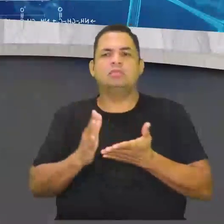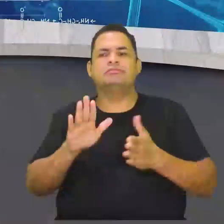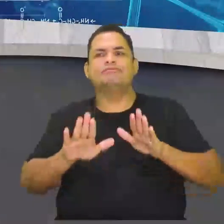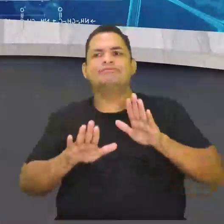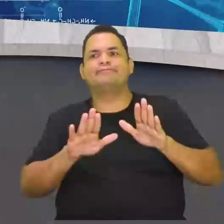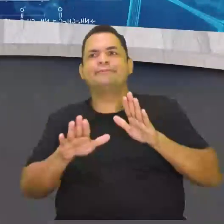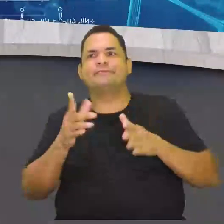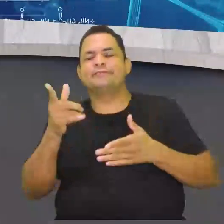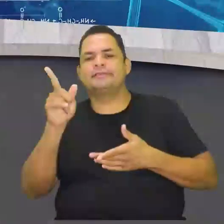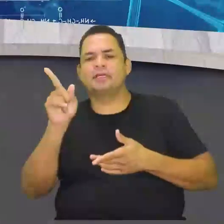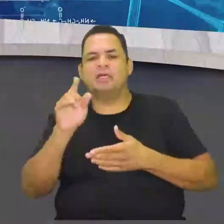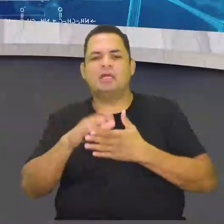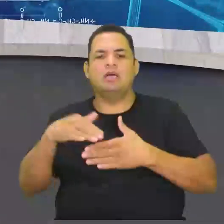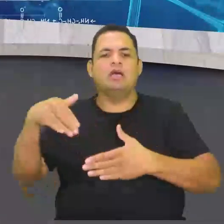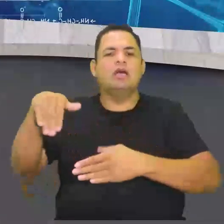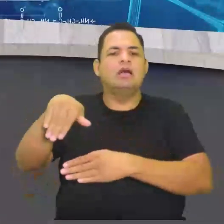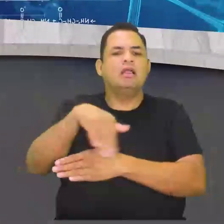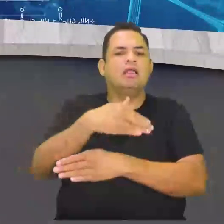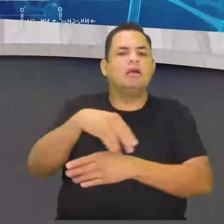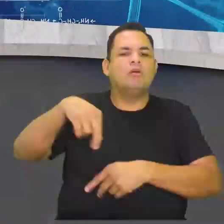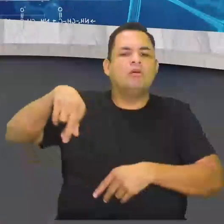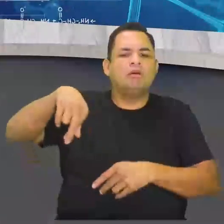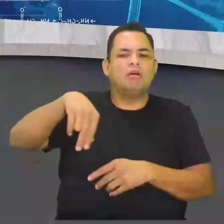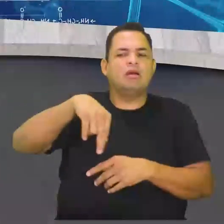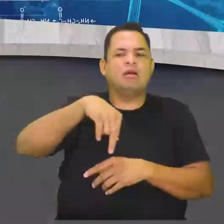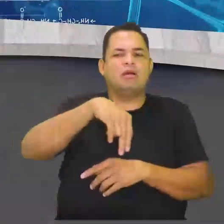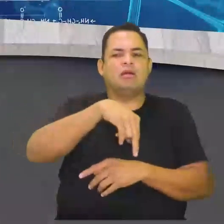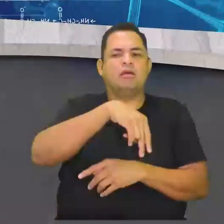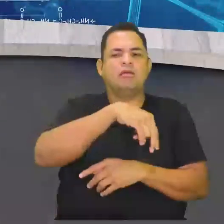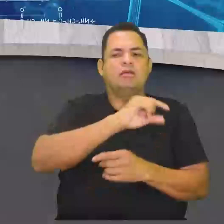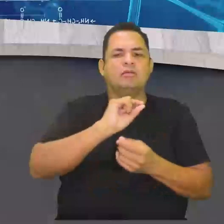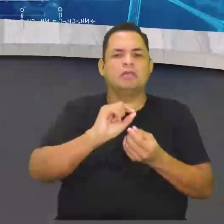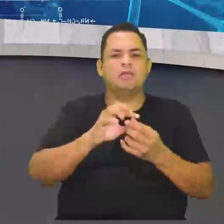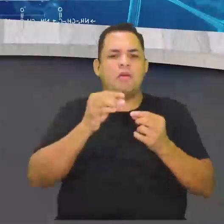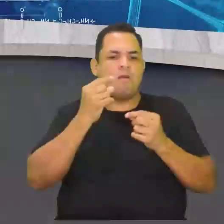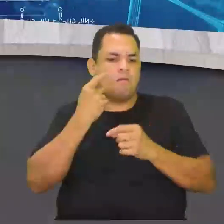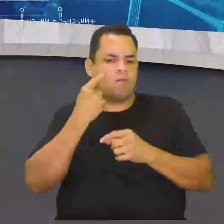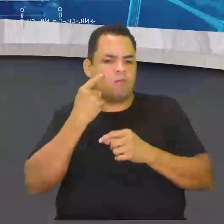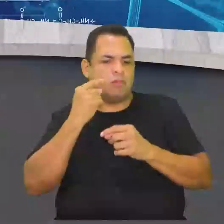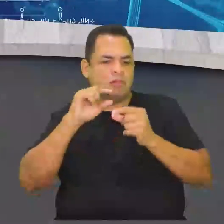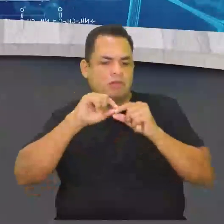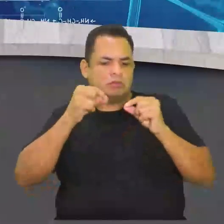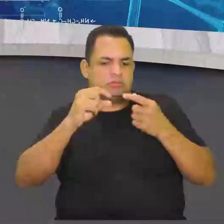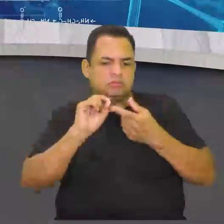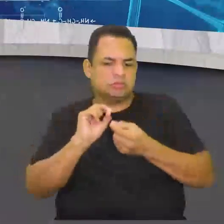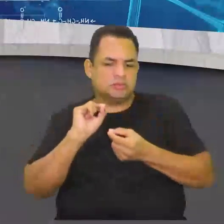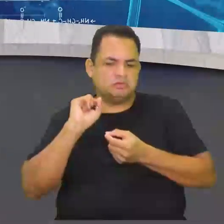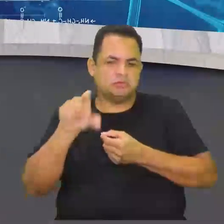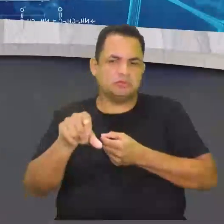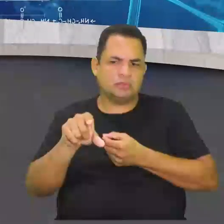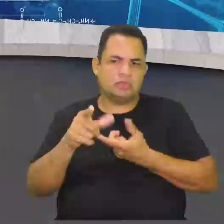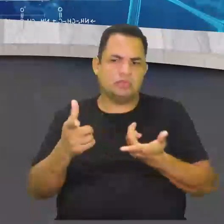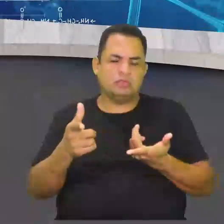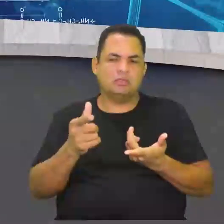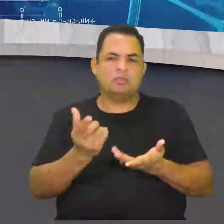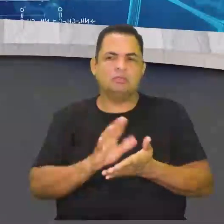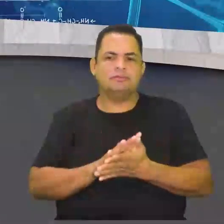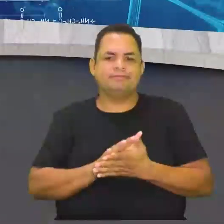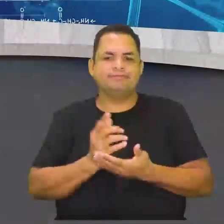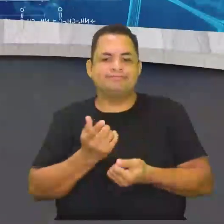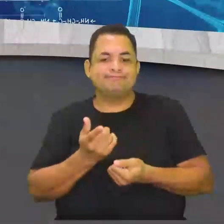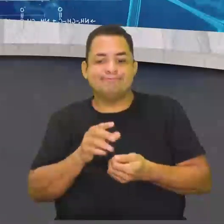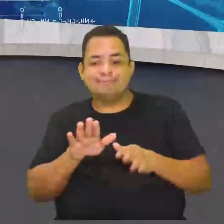uma casca de bombom, alguma coisa, tem gente que simplesmente, pá, joga no meio da rua, joga na calçada, às vezes a lixeira tá a 2 metros